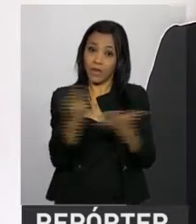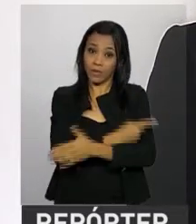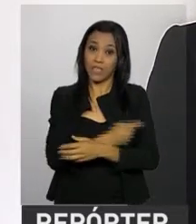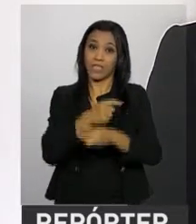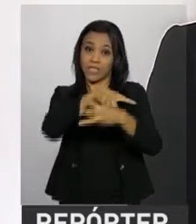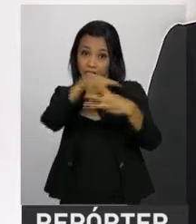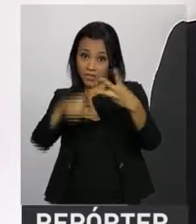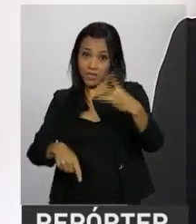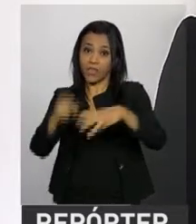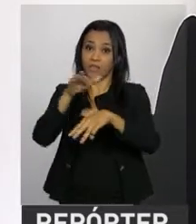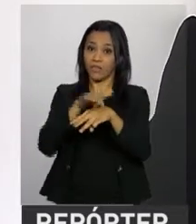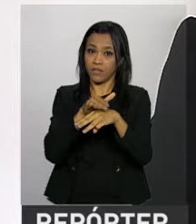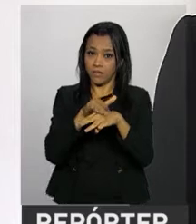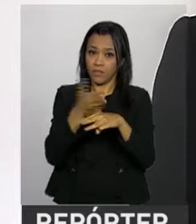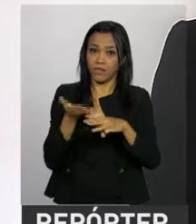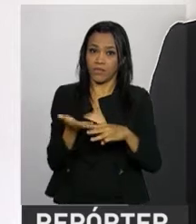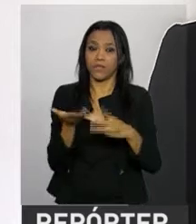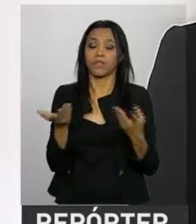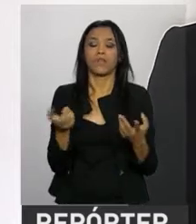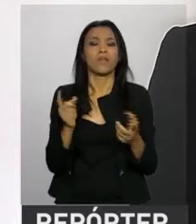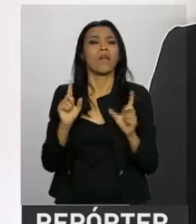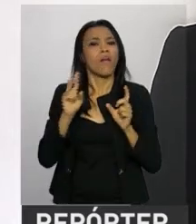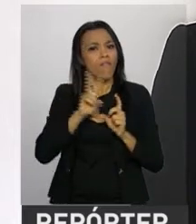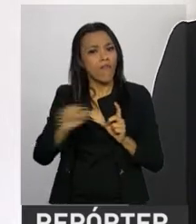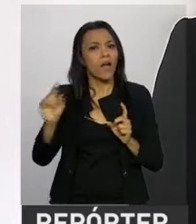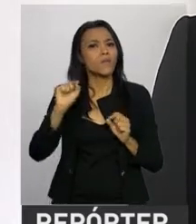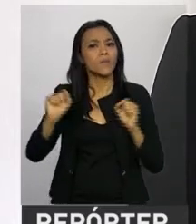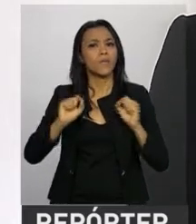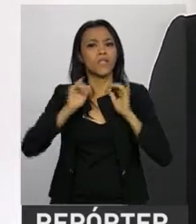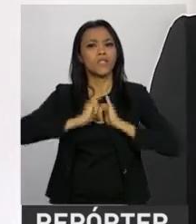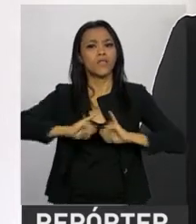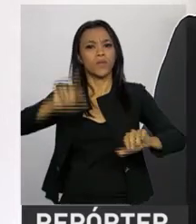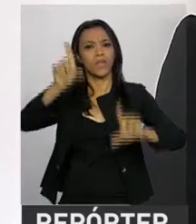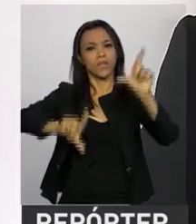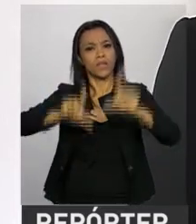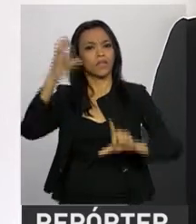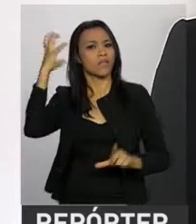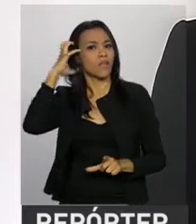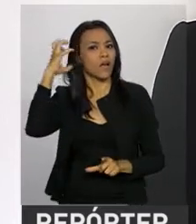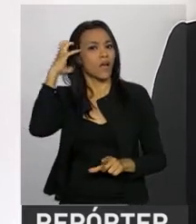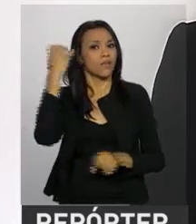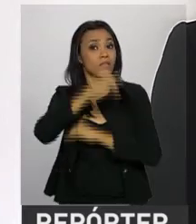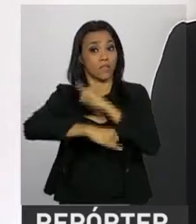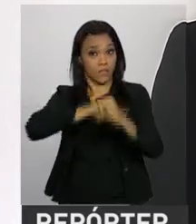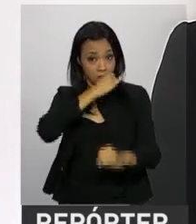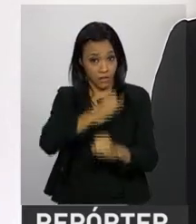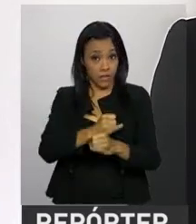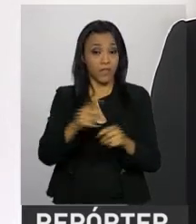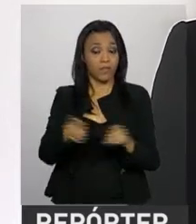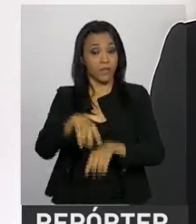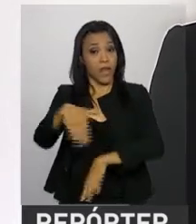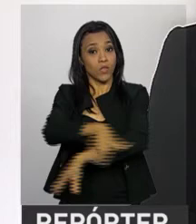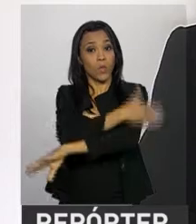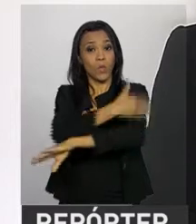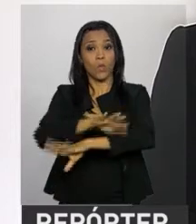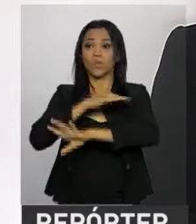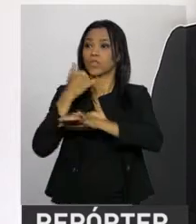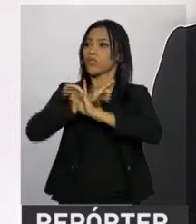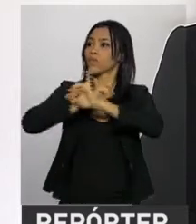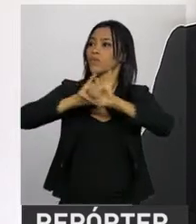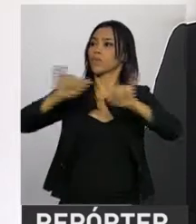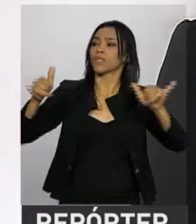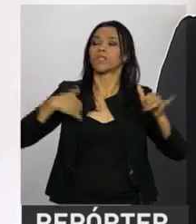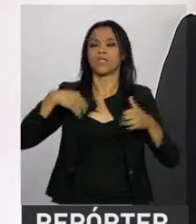febre chikungunya e o vírus Zika. Ela vai ser veiculada na TV, no rádio, pela internet e nas ruas e traz depoimentos